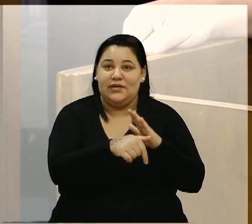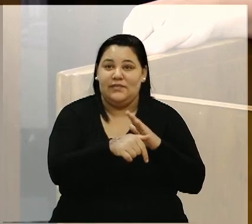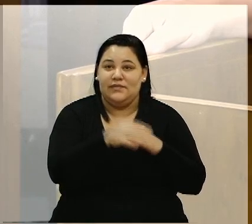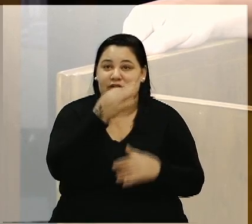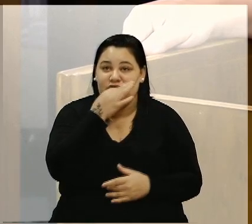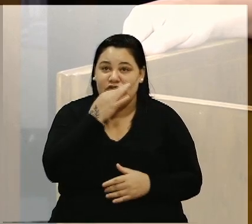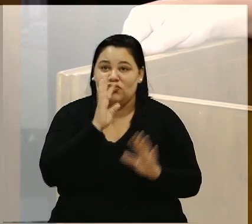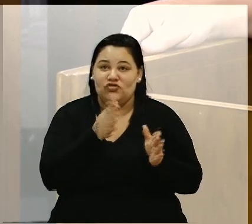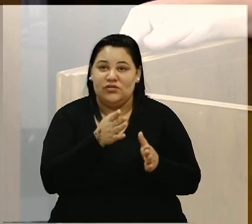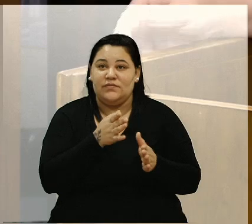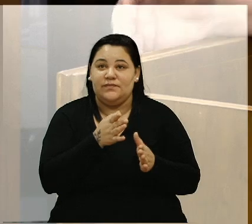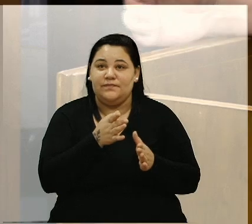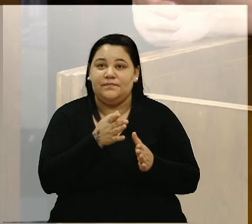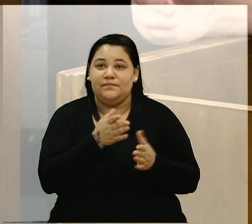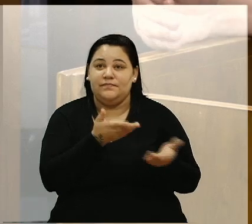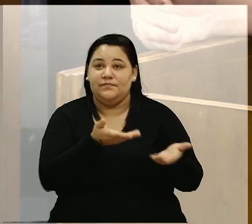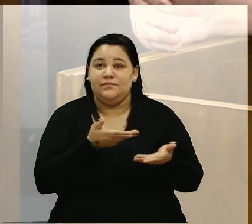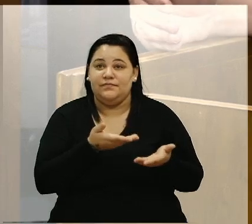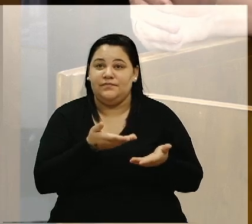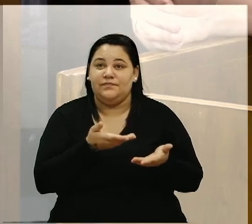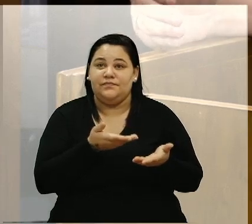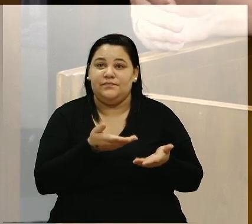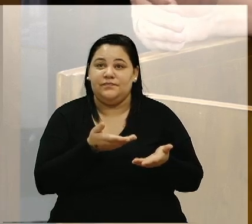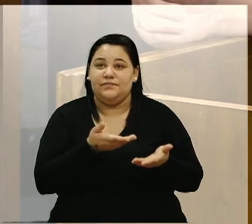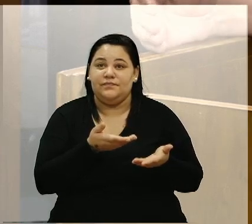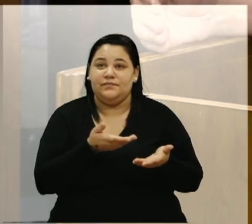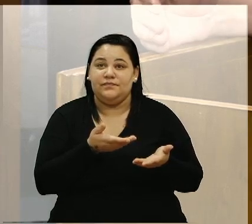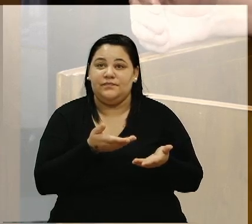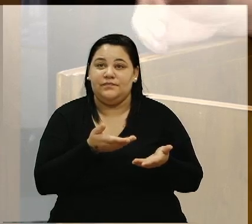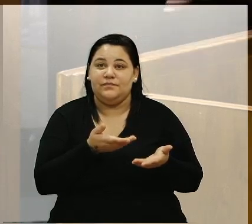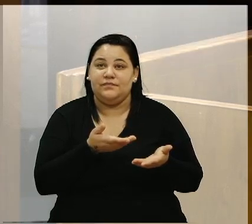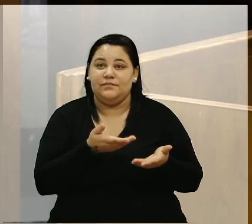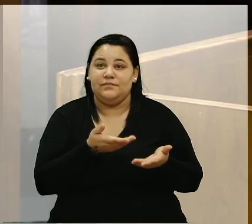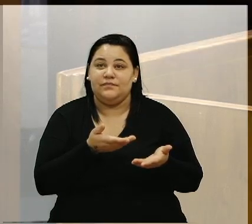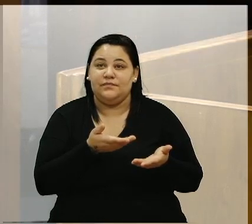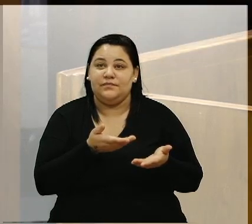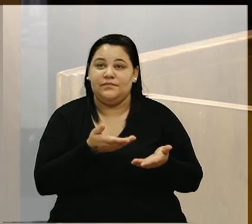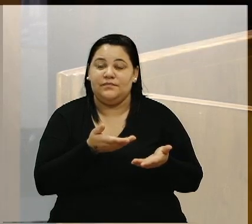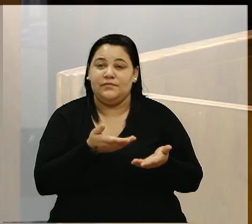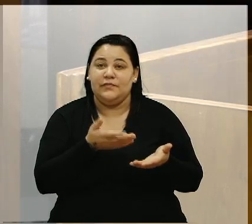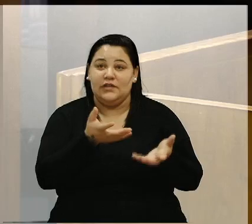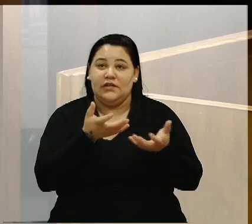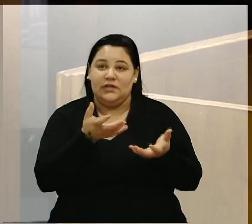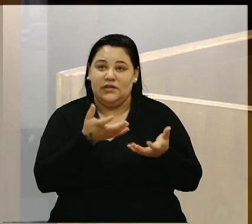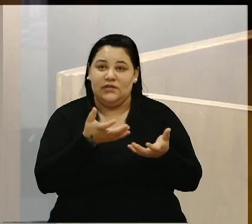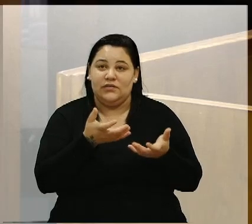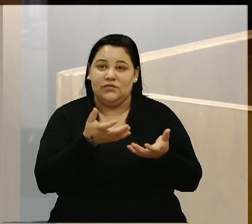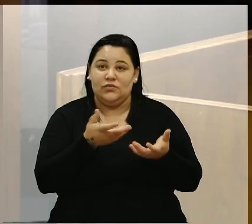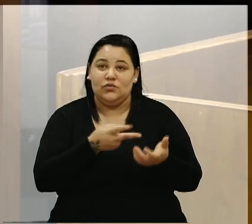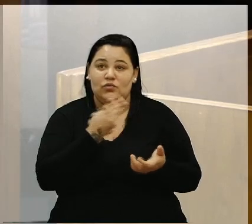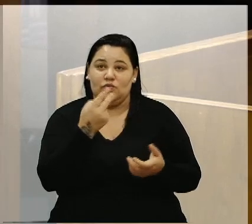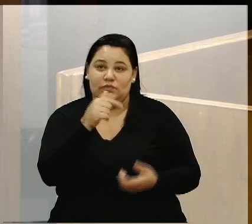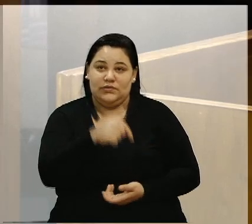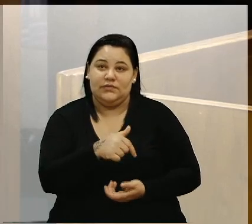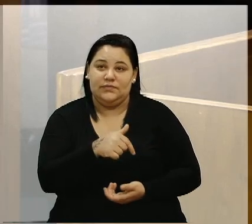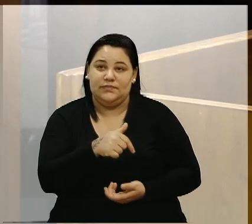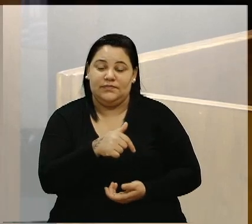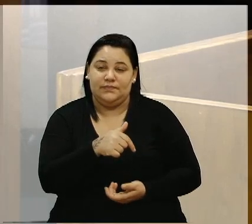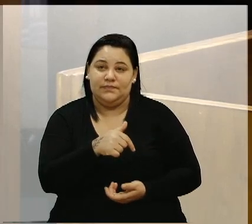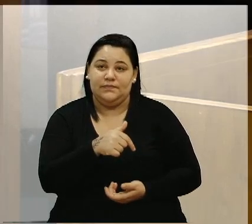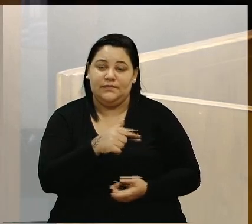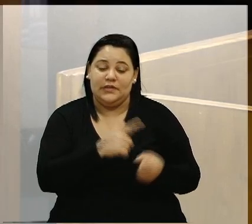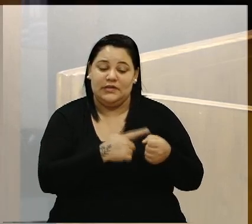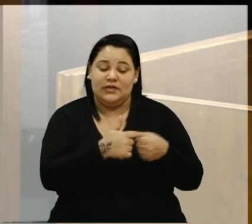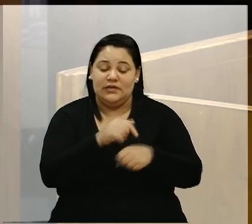uma que ele está querendo instalar, inclusive, duas aqui, uma na região metropolitana e uma aqui na Serra. Só que nós